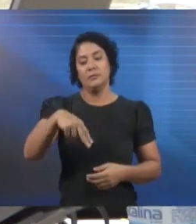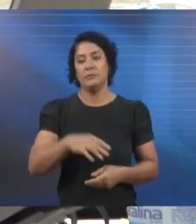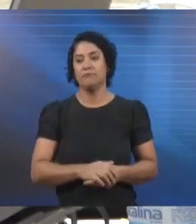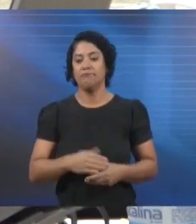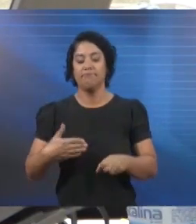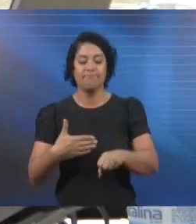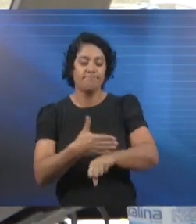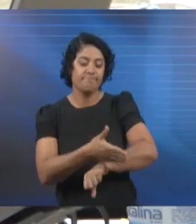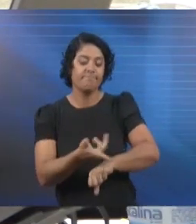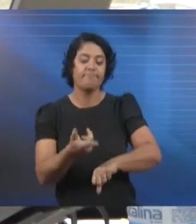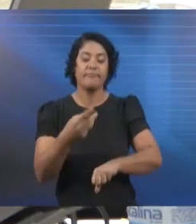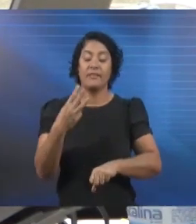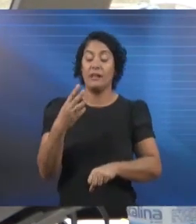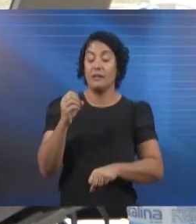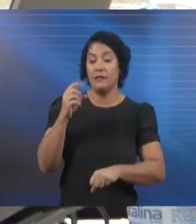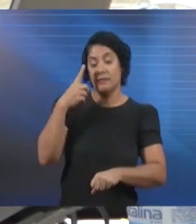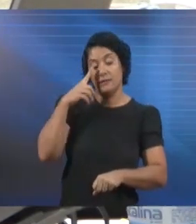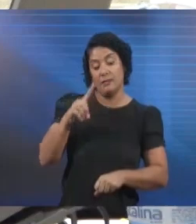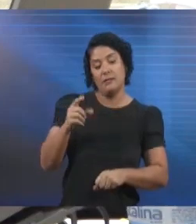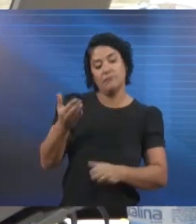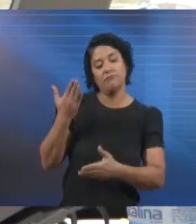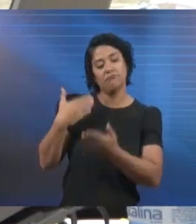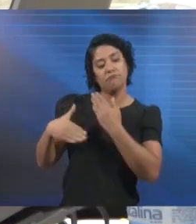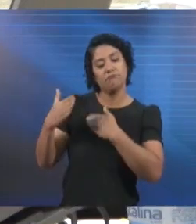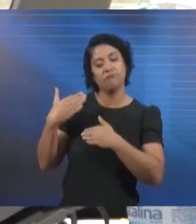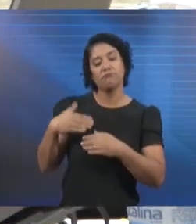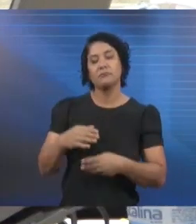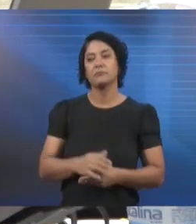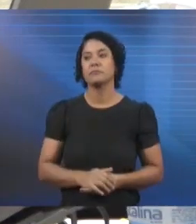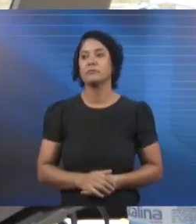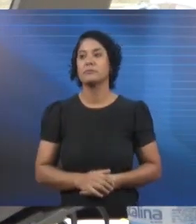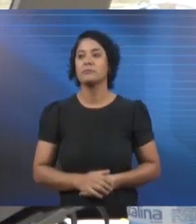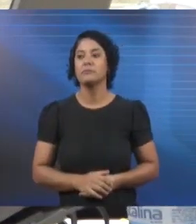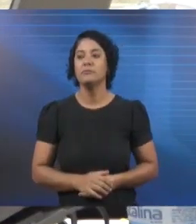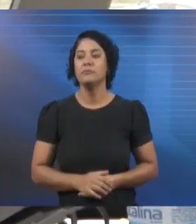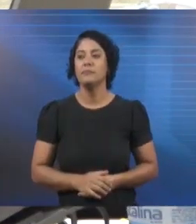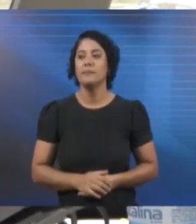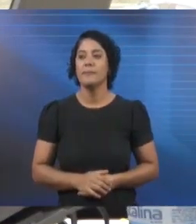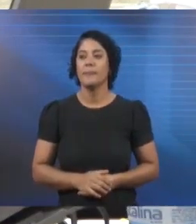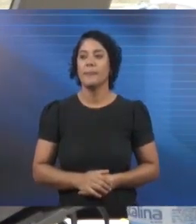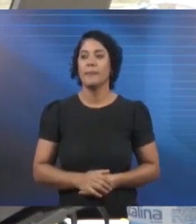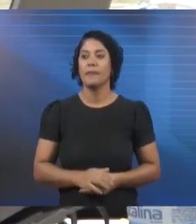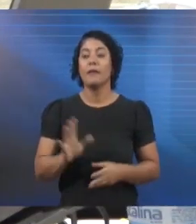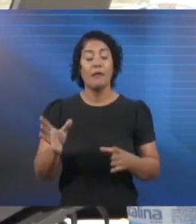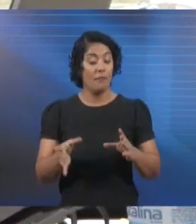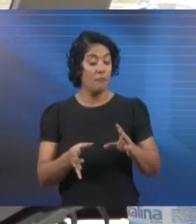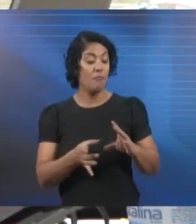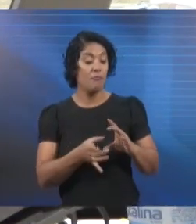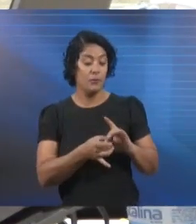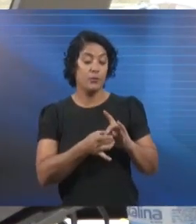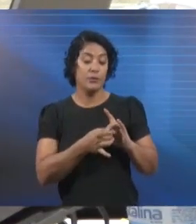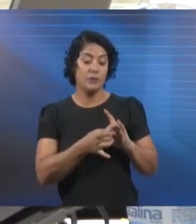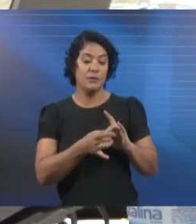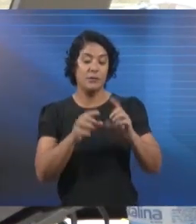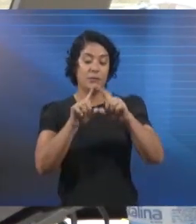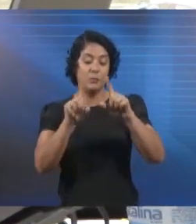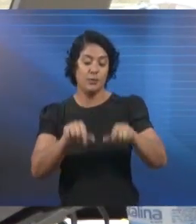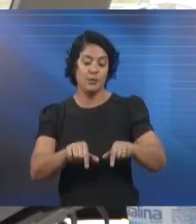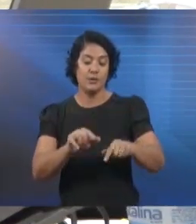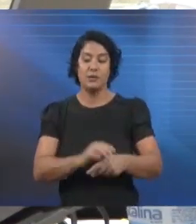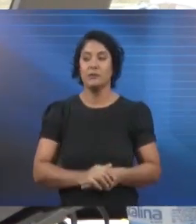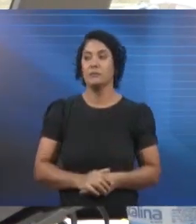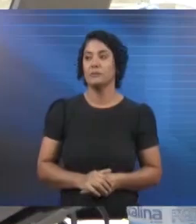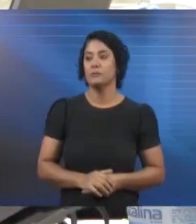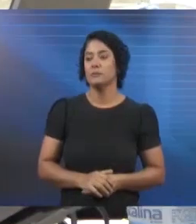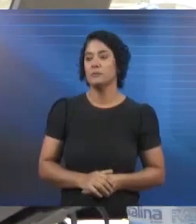projeto há uns 30 uns 30 dias atrás e aí a gente pode fazer a a sua adesão ao projeto e para não ter conflito